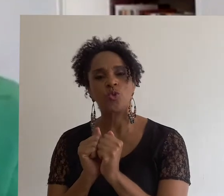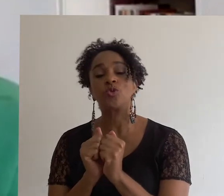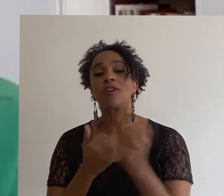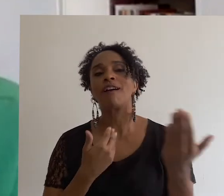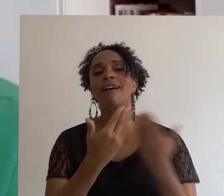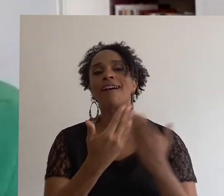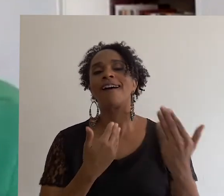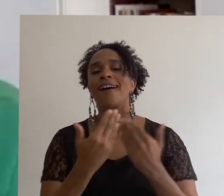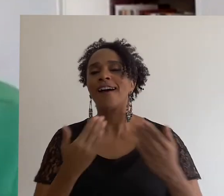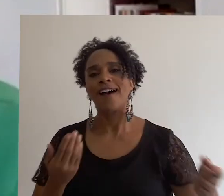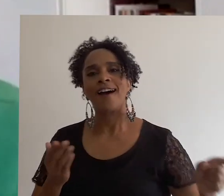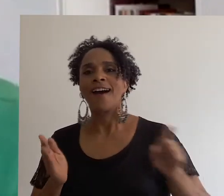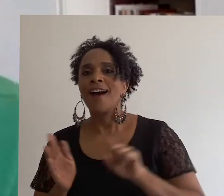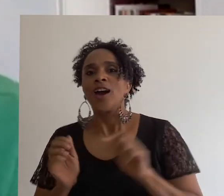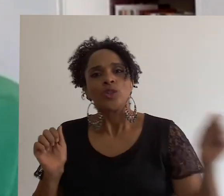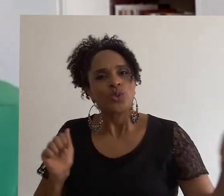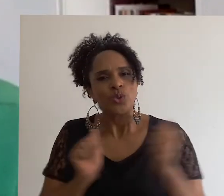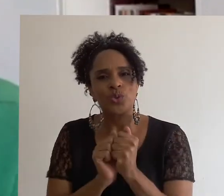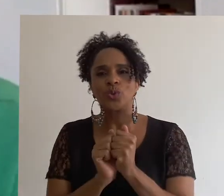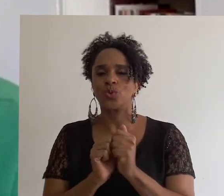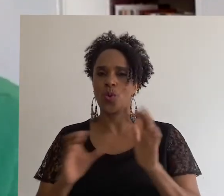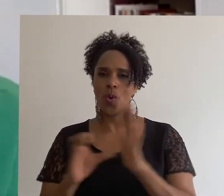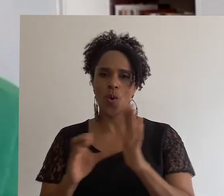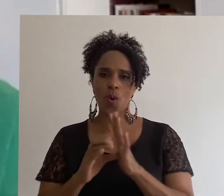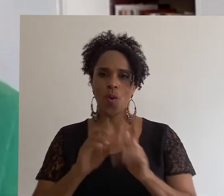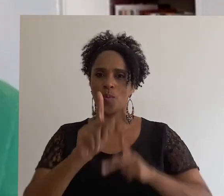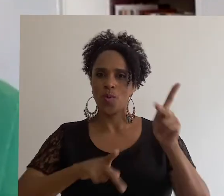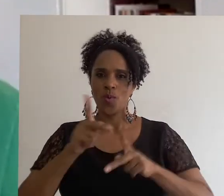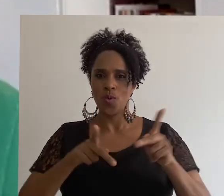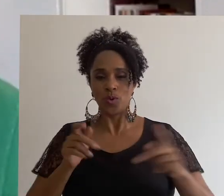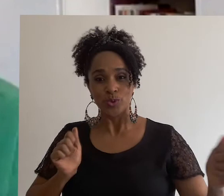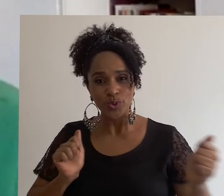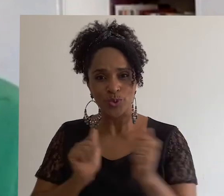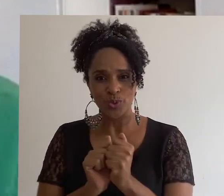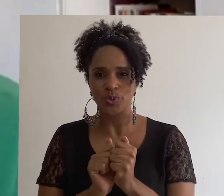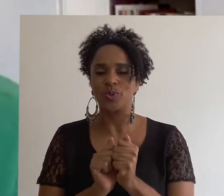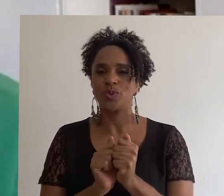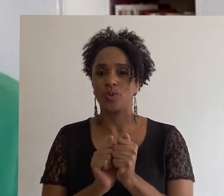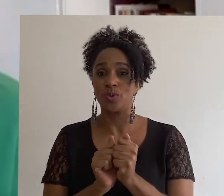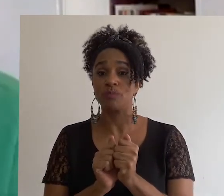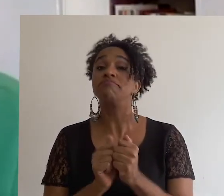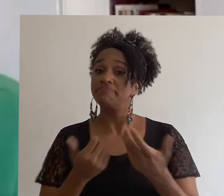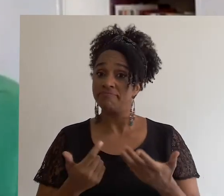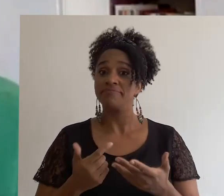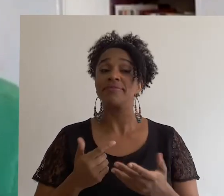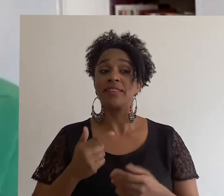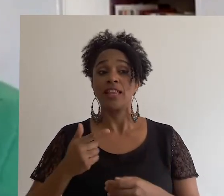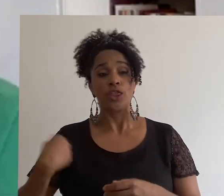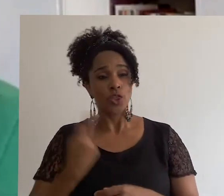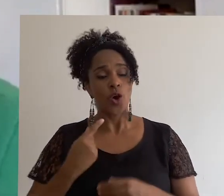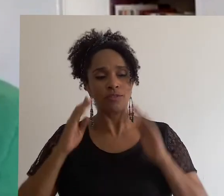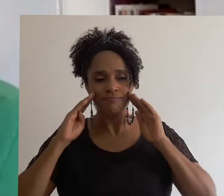a comunidade, que é, de fato, quem nos colocou aqui e para quem nós